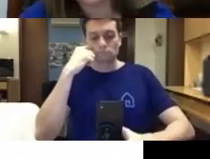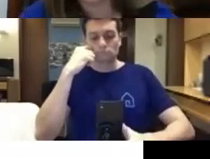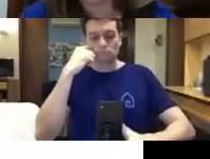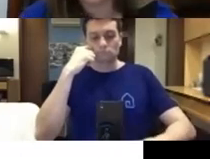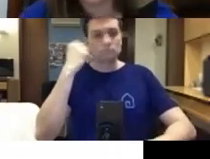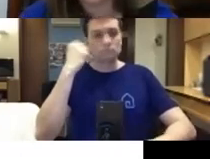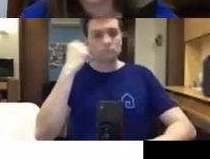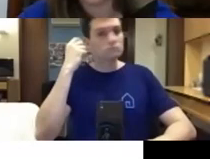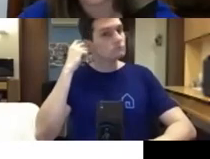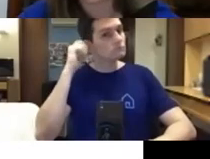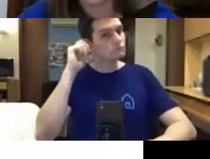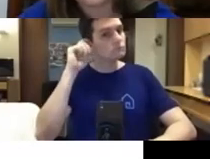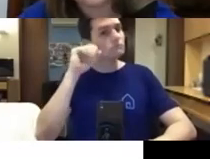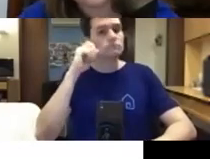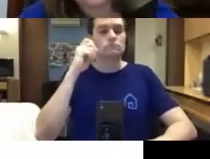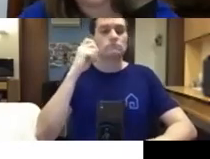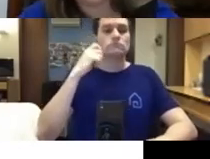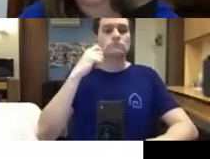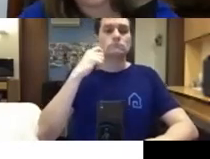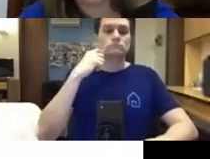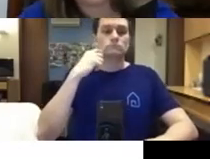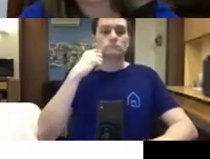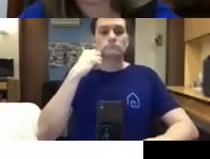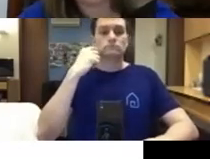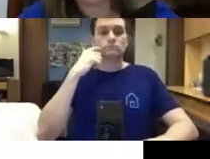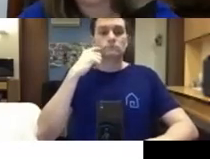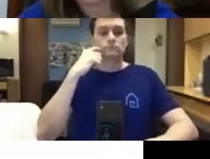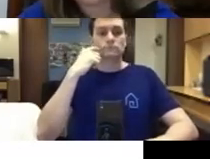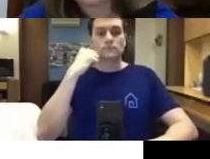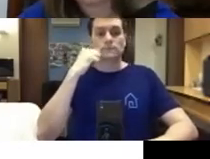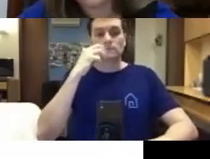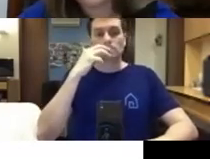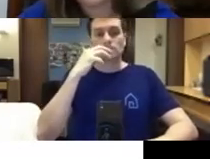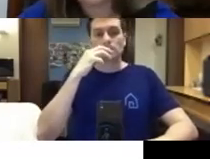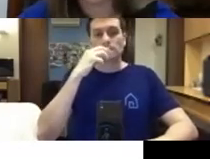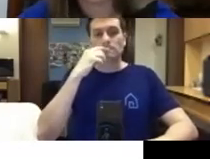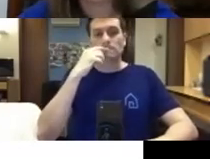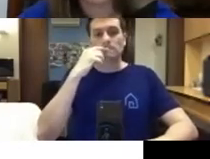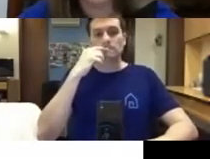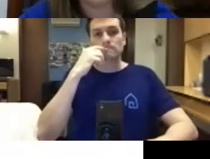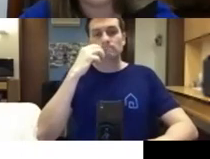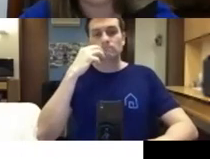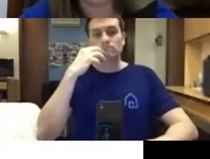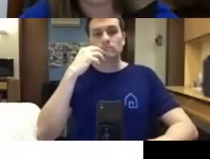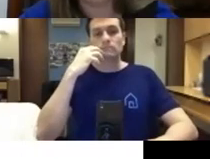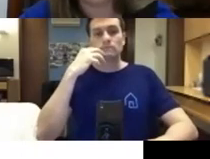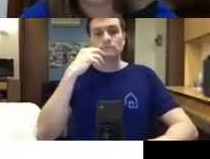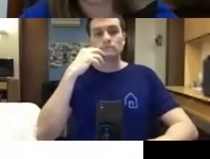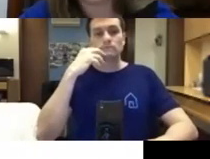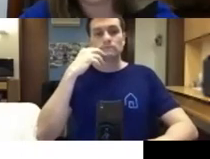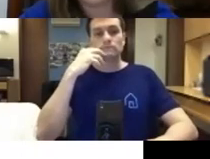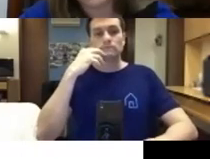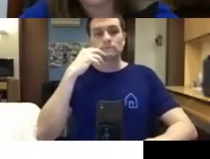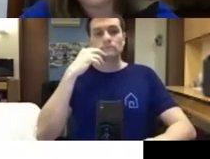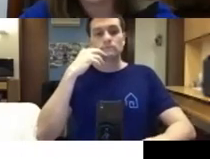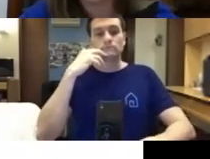graus, o concreto continua intacto. E se descobriu, então, que existe essa fluência e que ela, então,